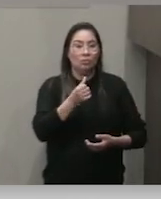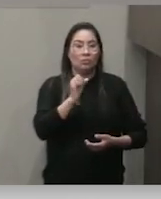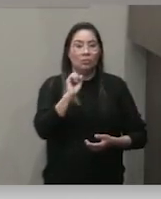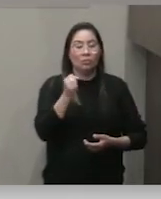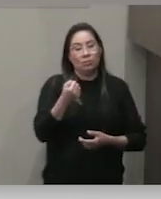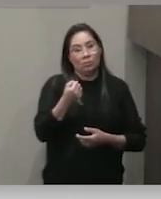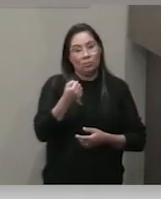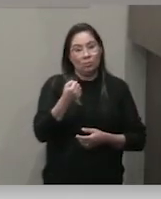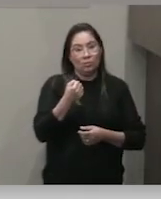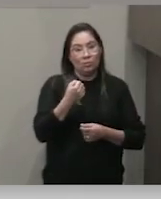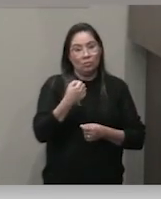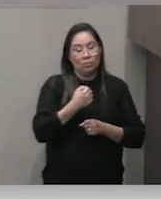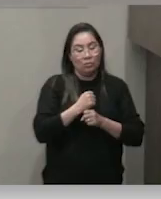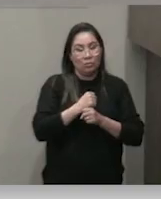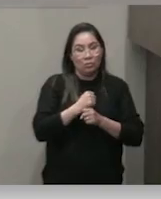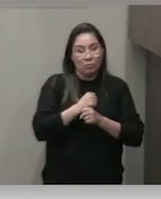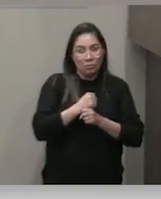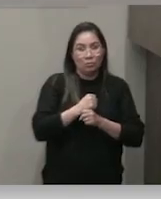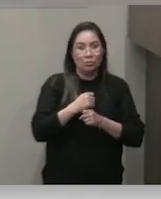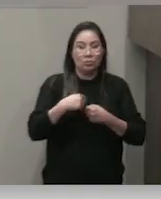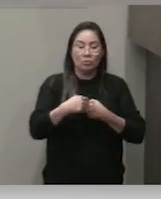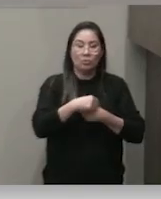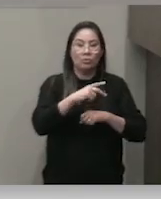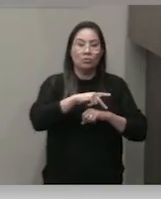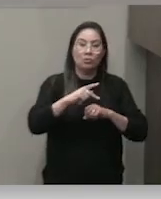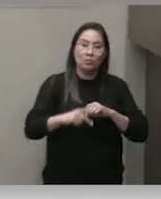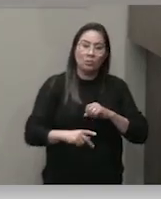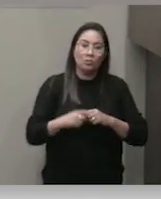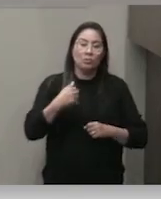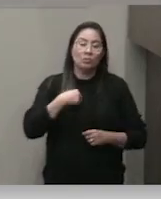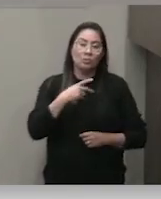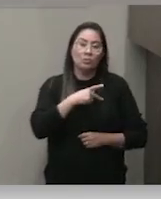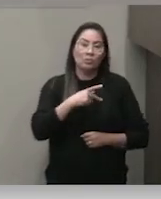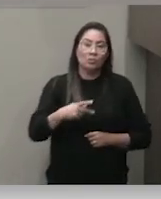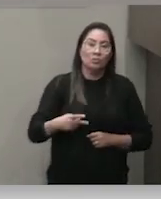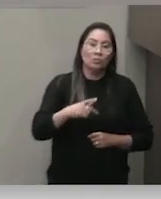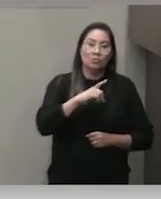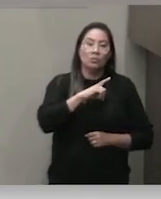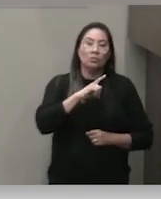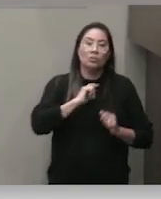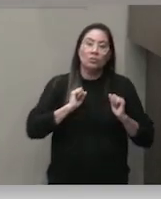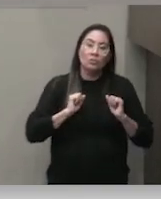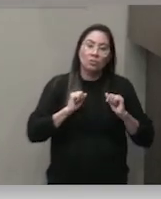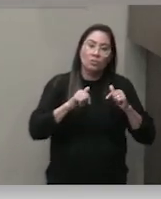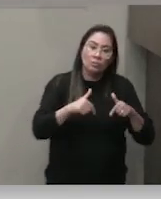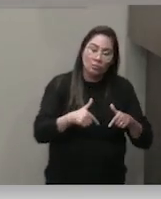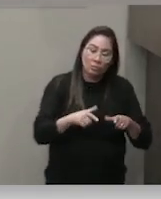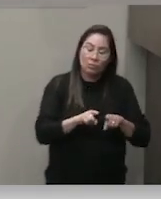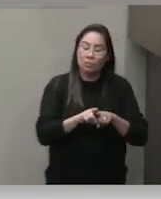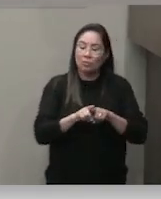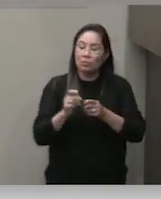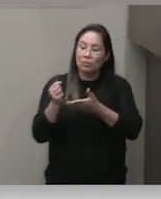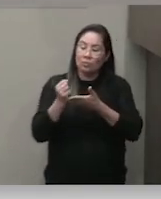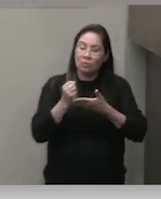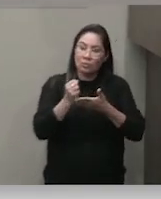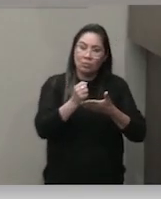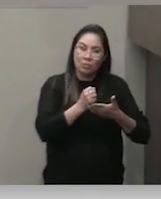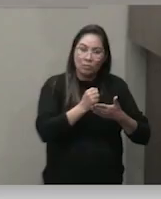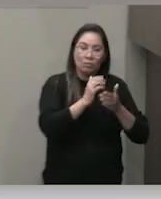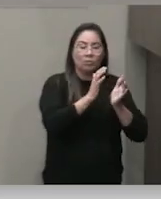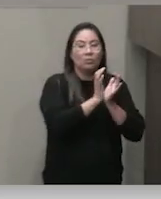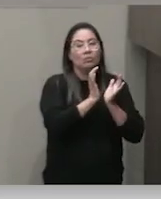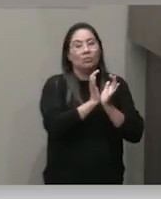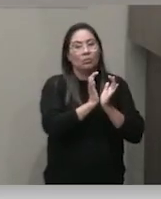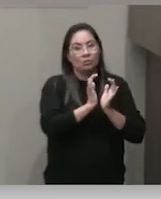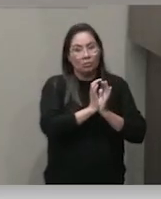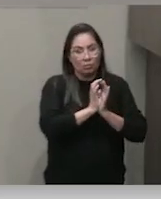no município de Passo Fundo, onde, como presidente, tive a iniciativa e tive total apoio dos meus colegas da mesa